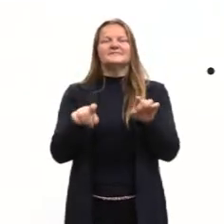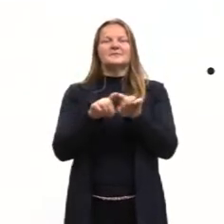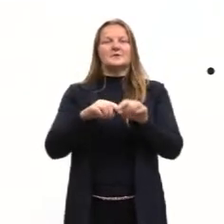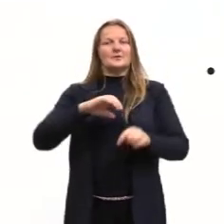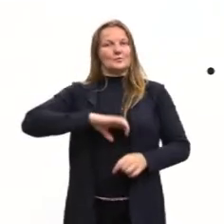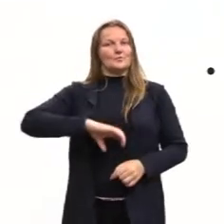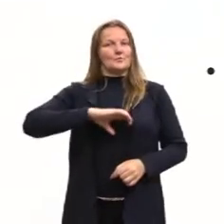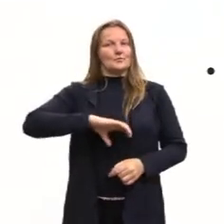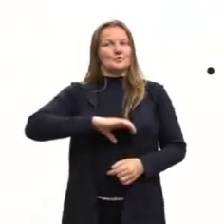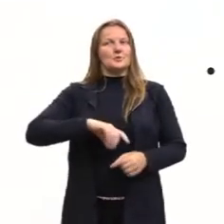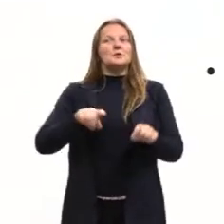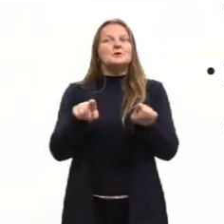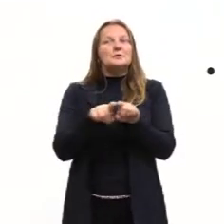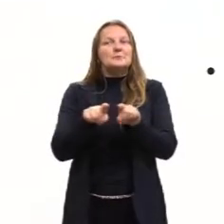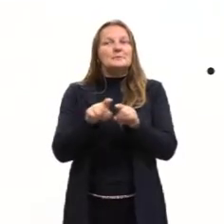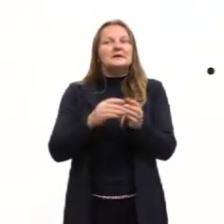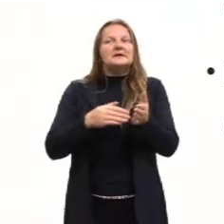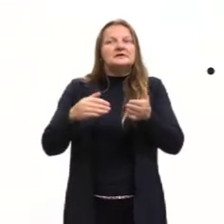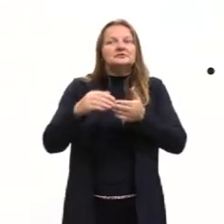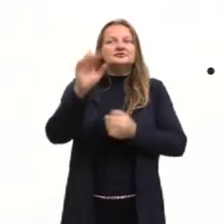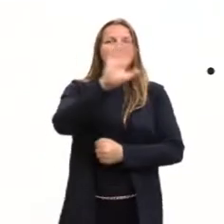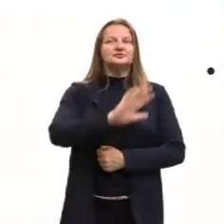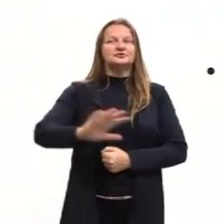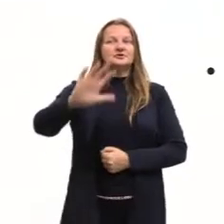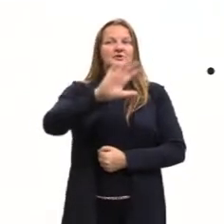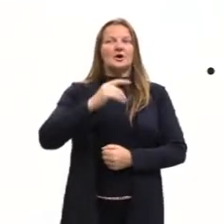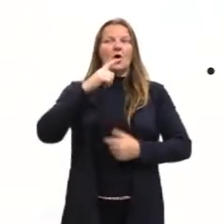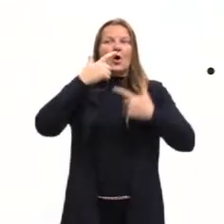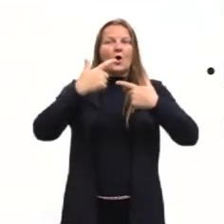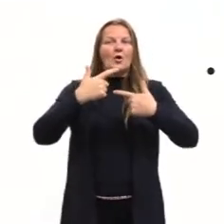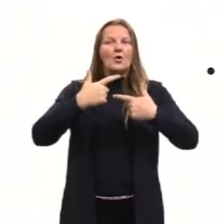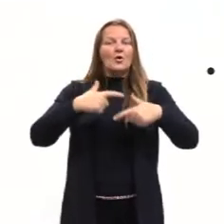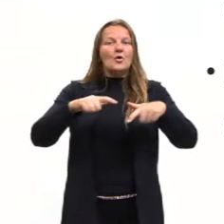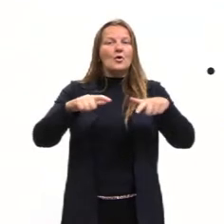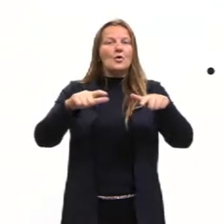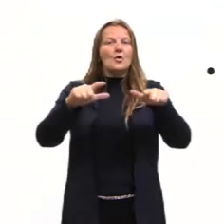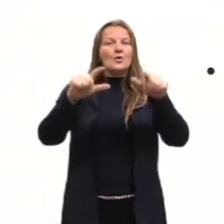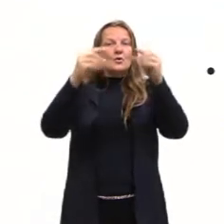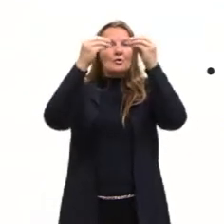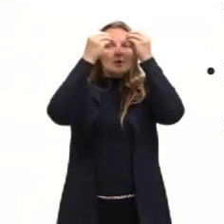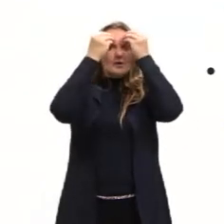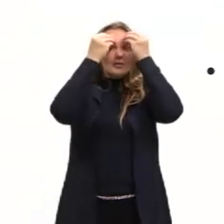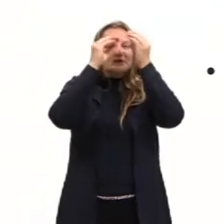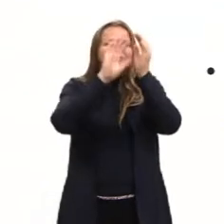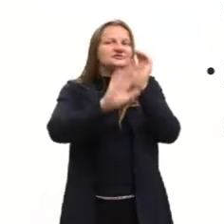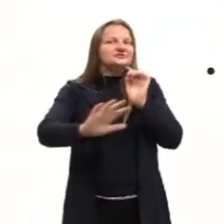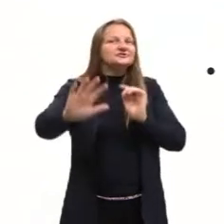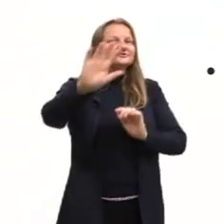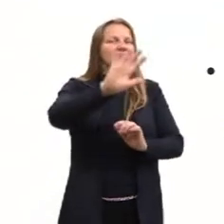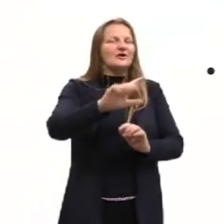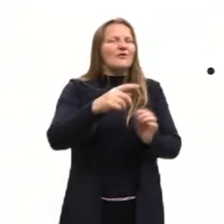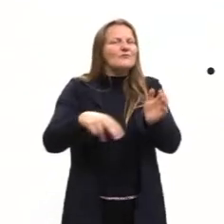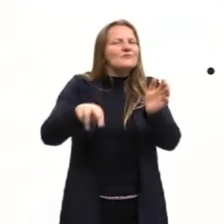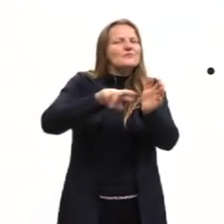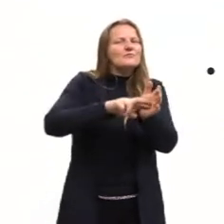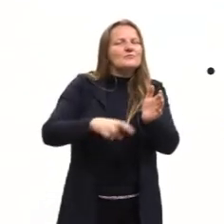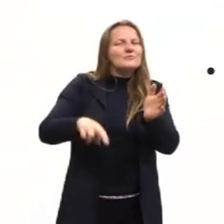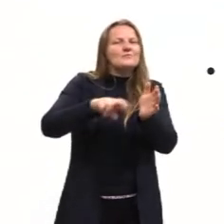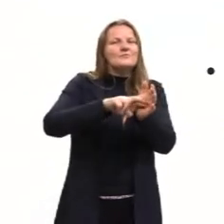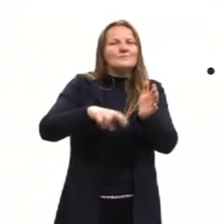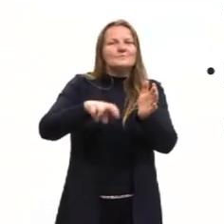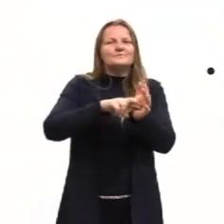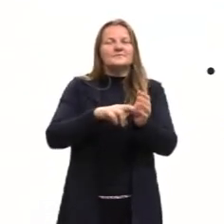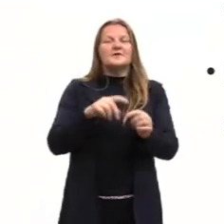língua portuguesa, mas também aí de maneira geral de linguagens, para que vocês retomem, que vocês consigam pensar aí